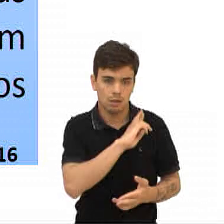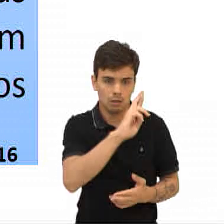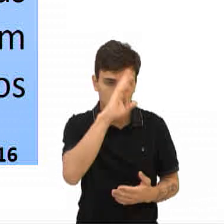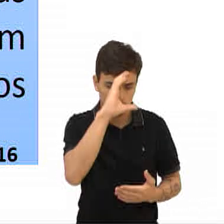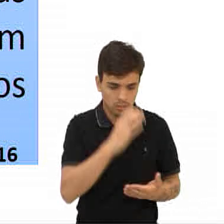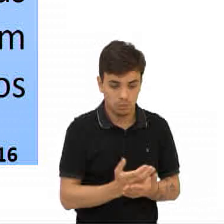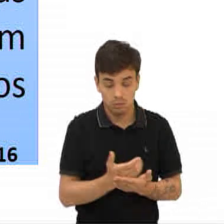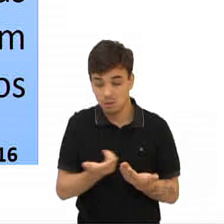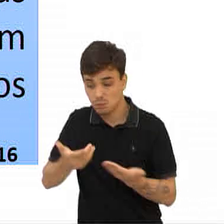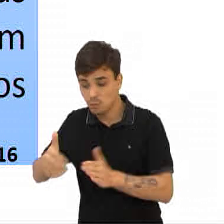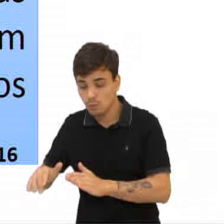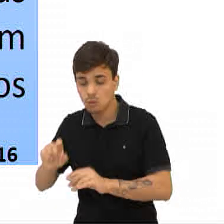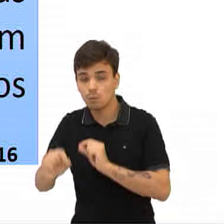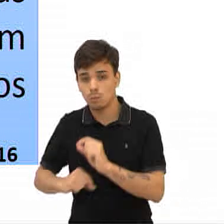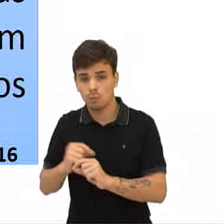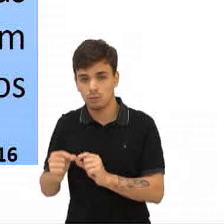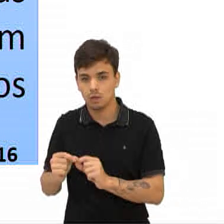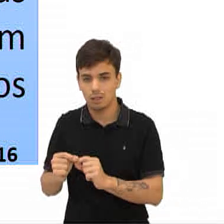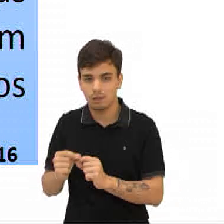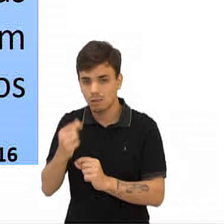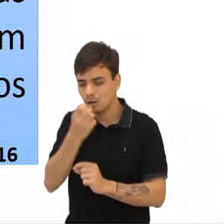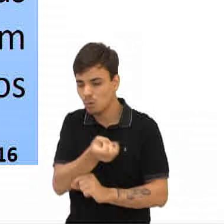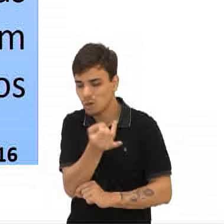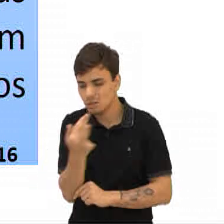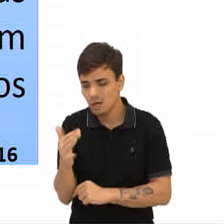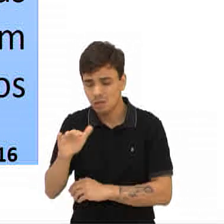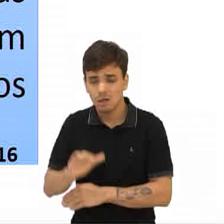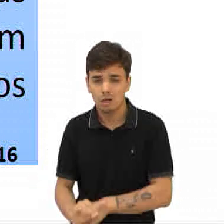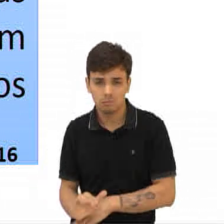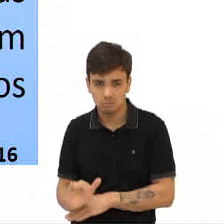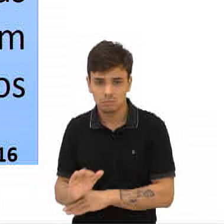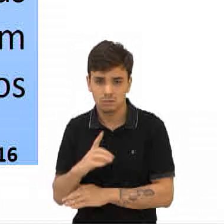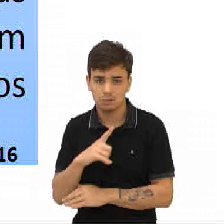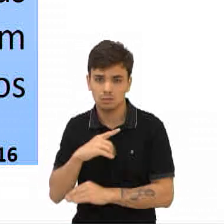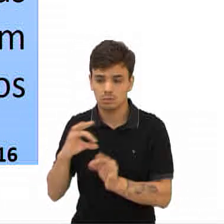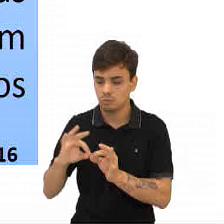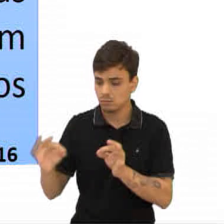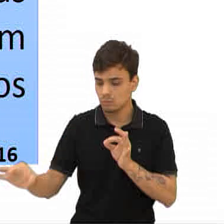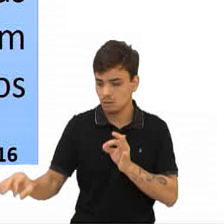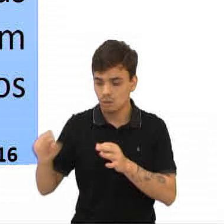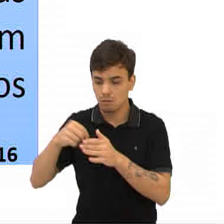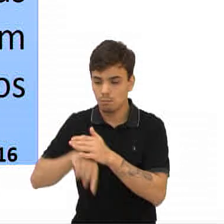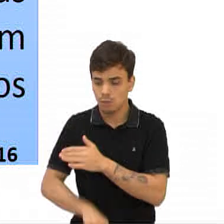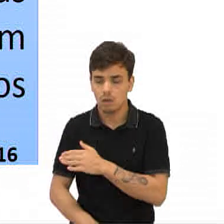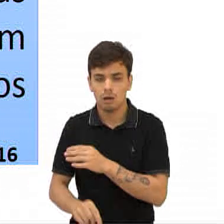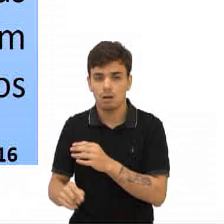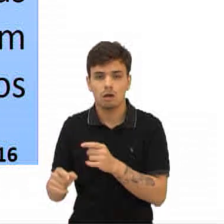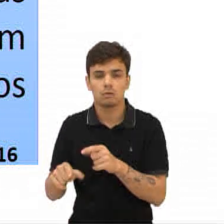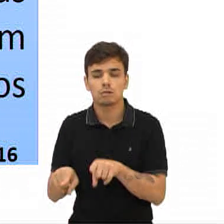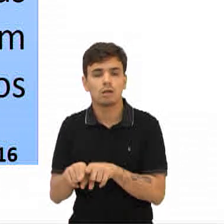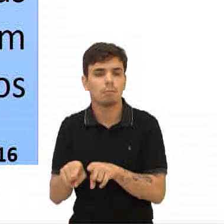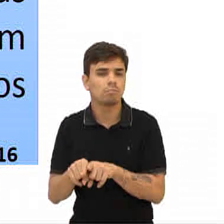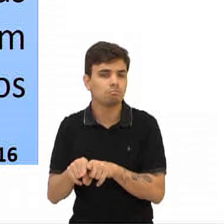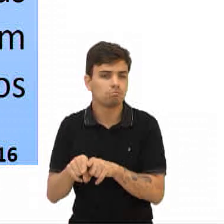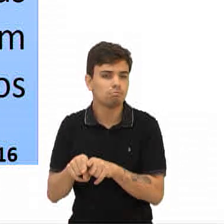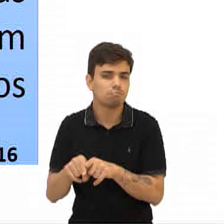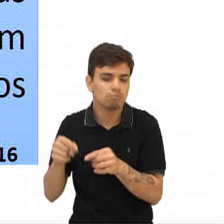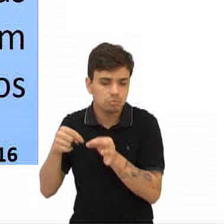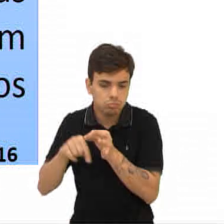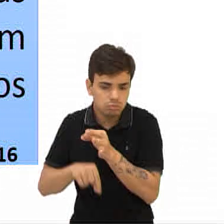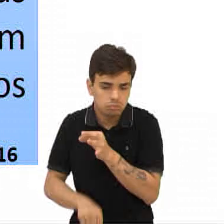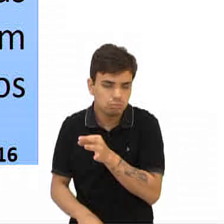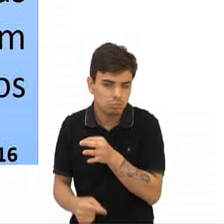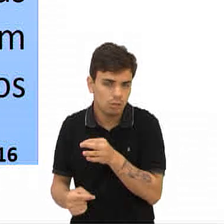Por outro, as minorias que se distanciam do convencional se afundam em abismos cada vez mais